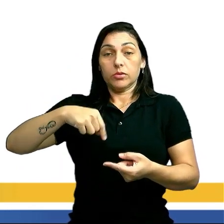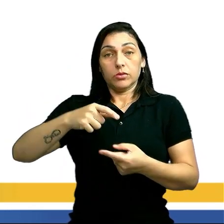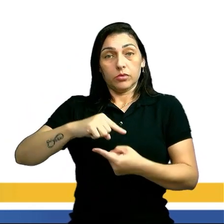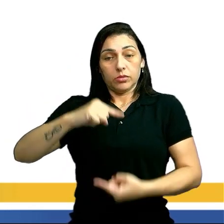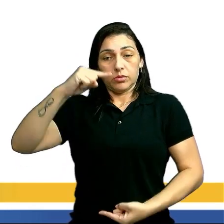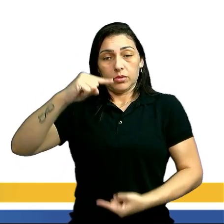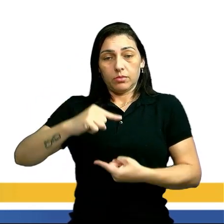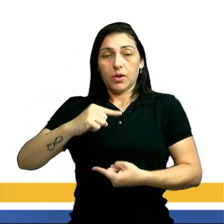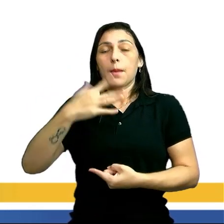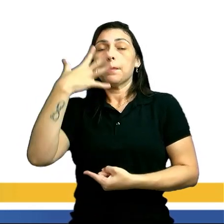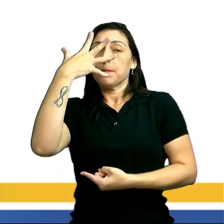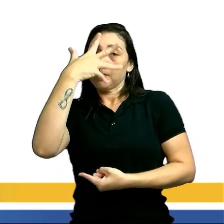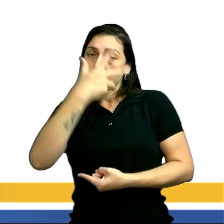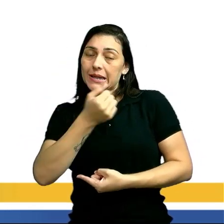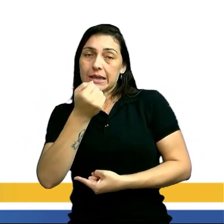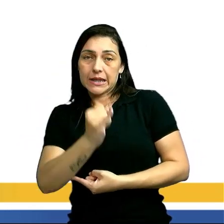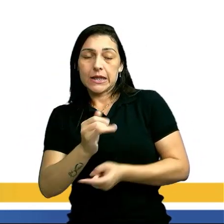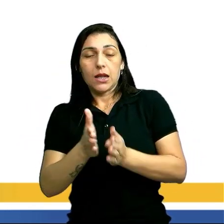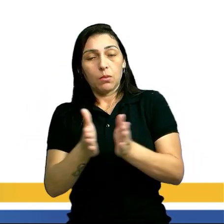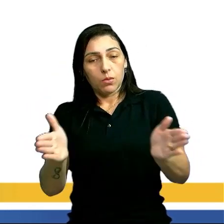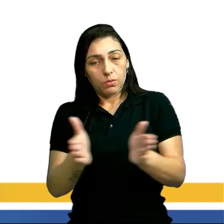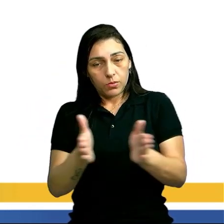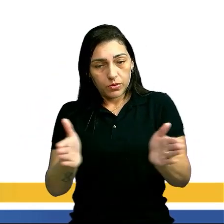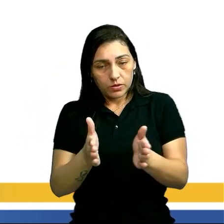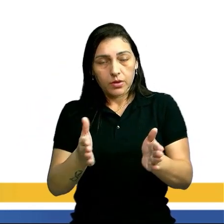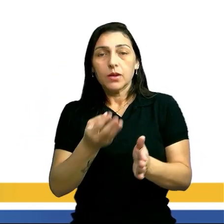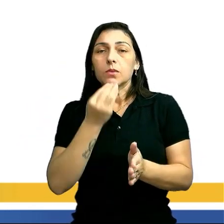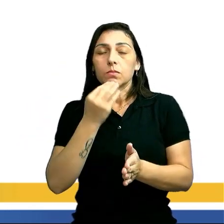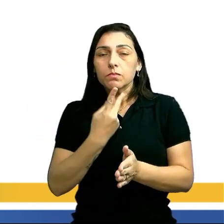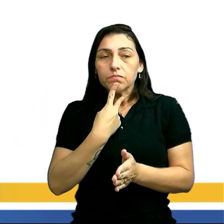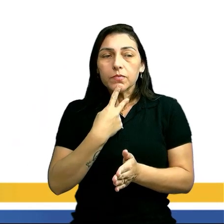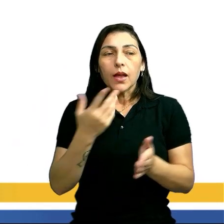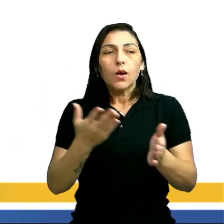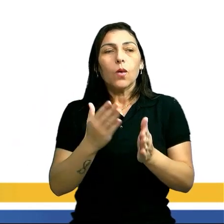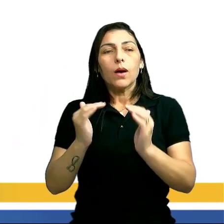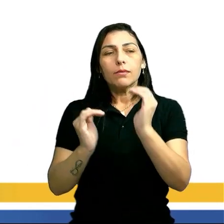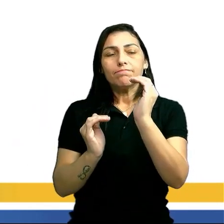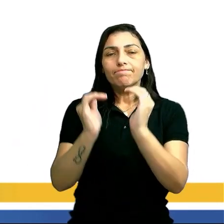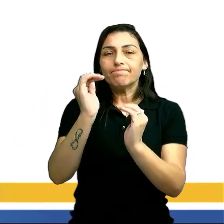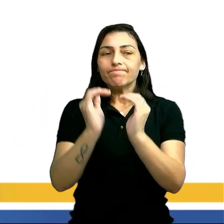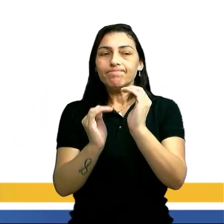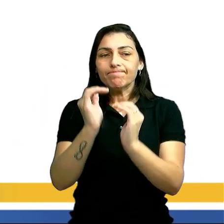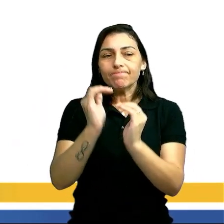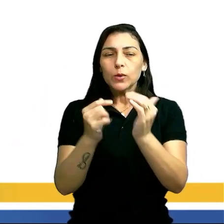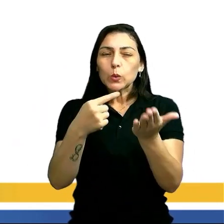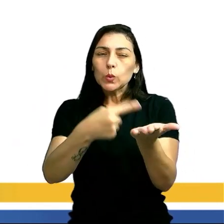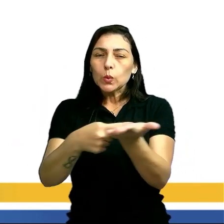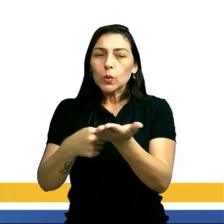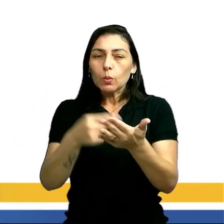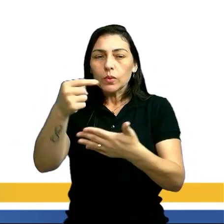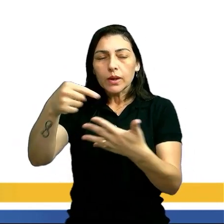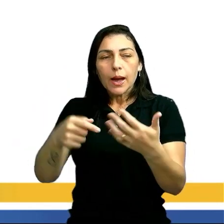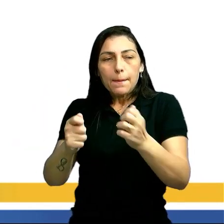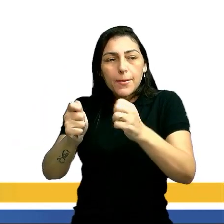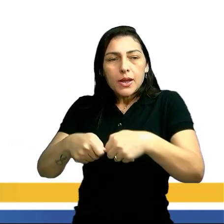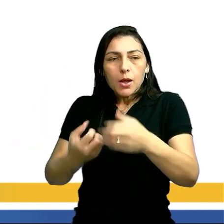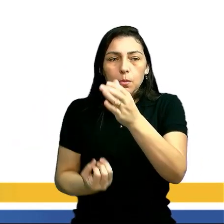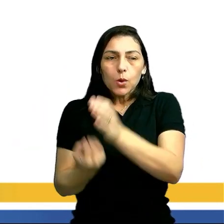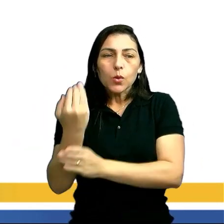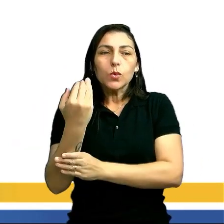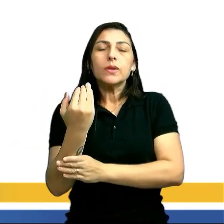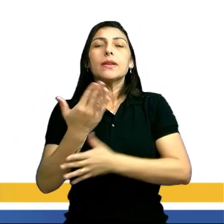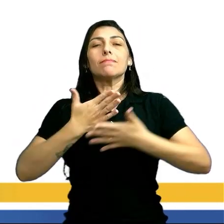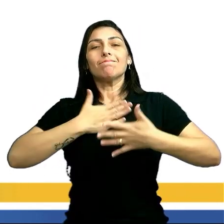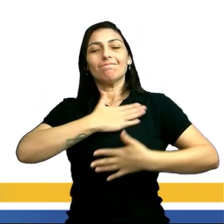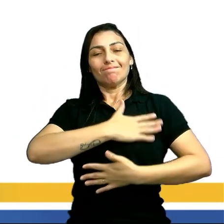coisa é bonita se ela é proporcional. Agora, a harmonia, ordem, combinação de elementos, capacidade